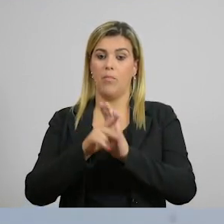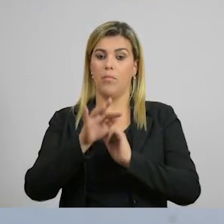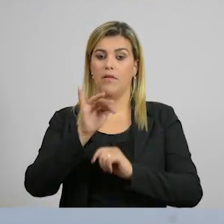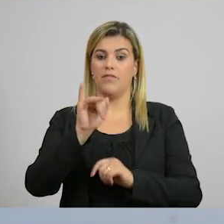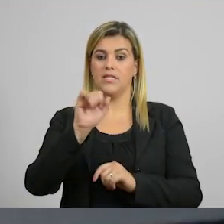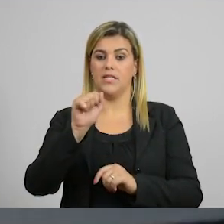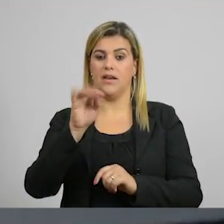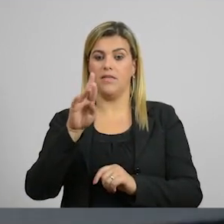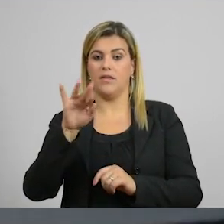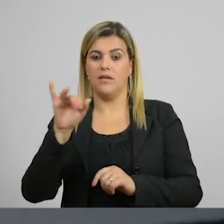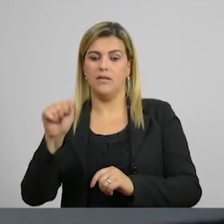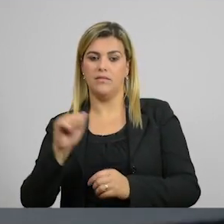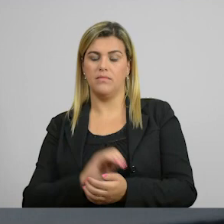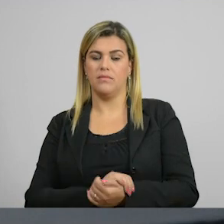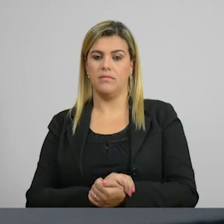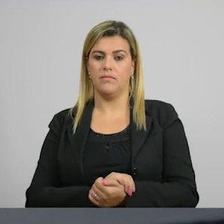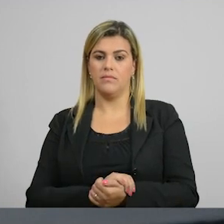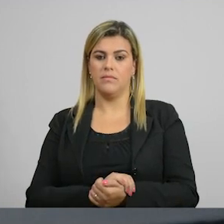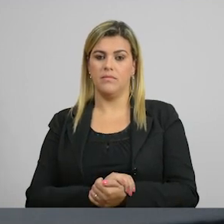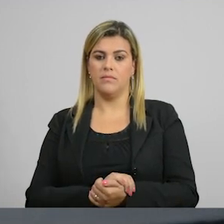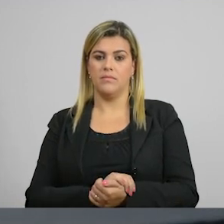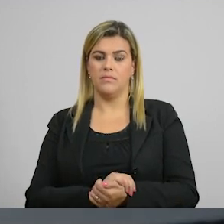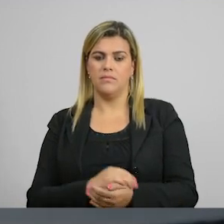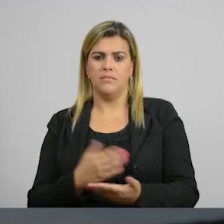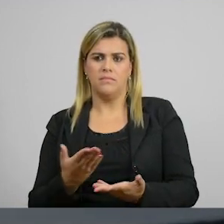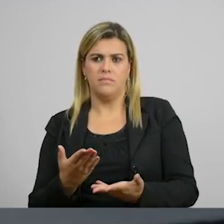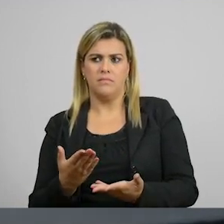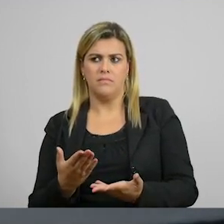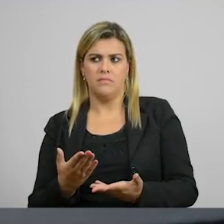de fisiatria. Eles estavam lá dentro,